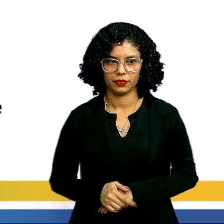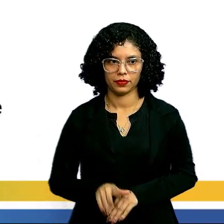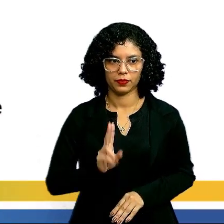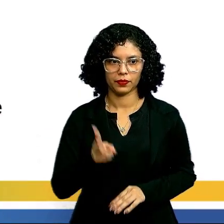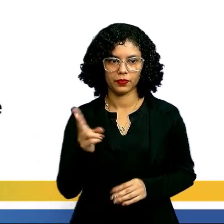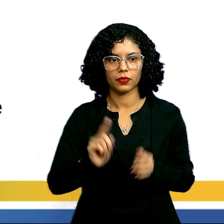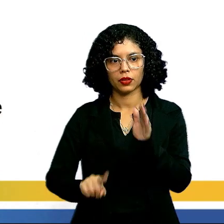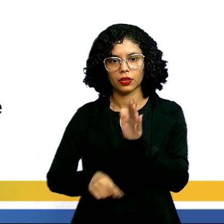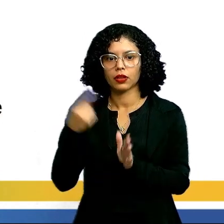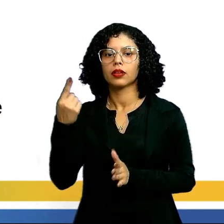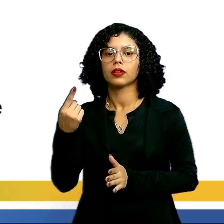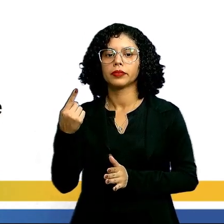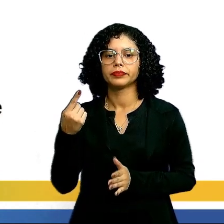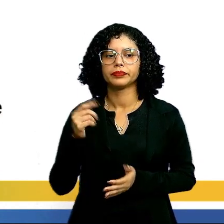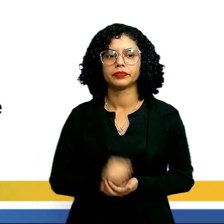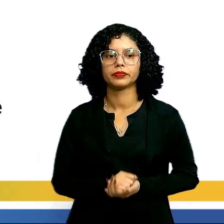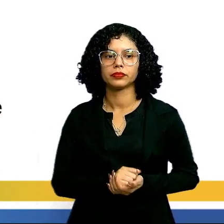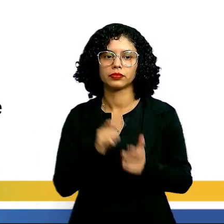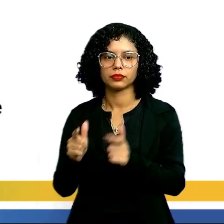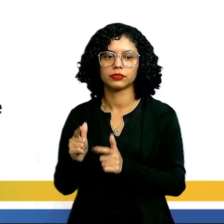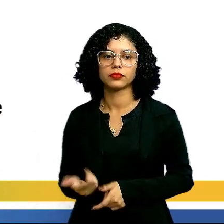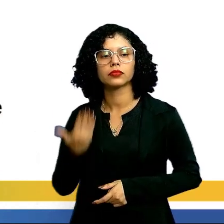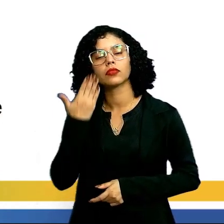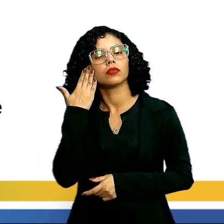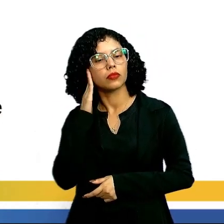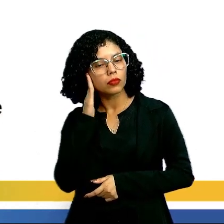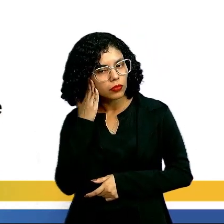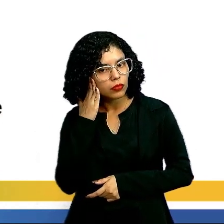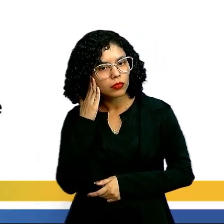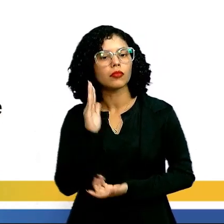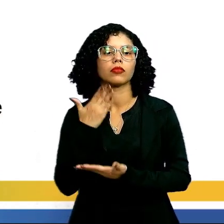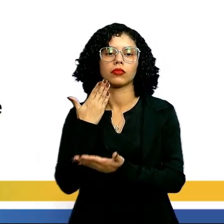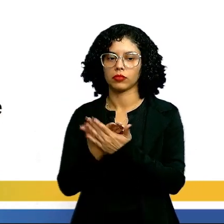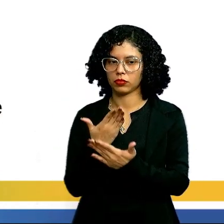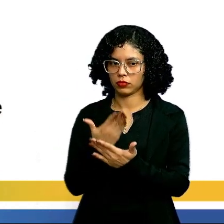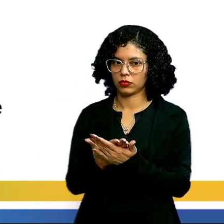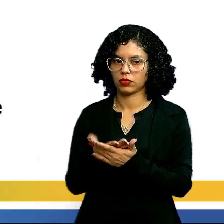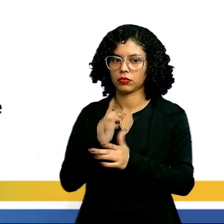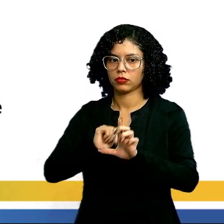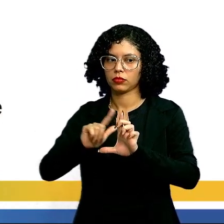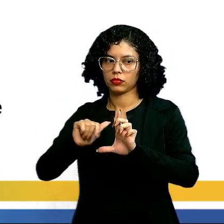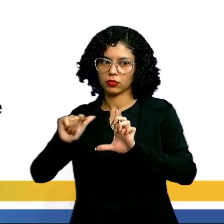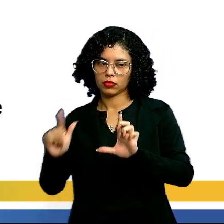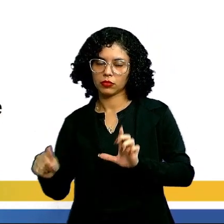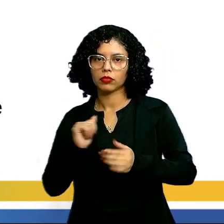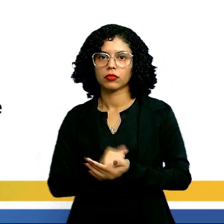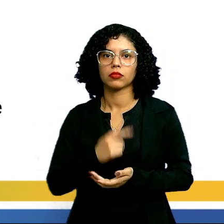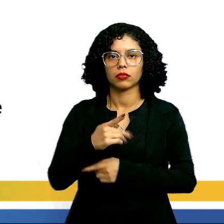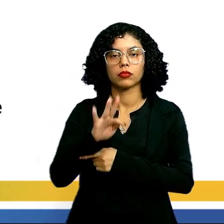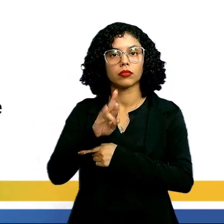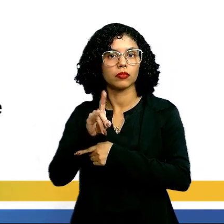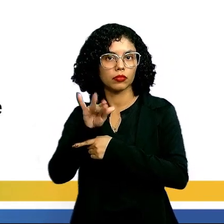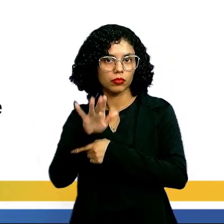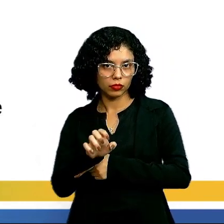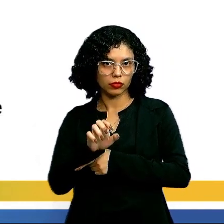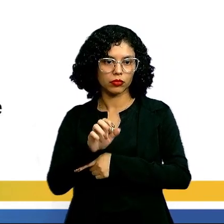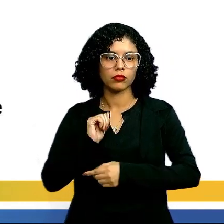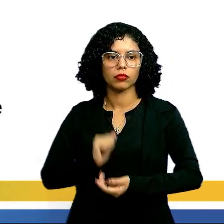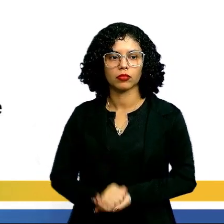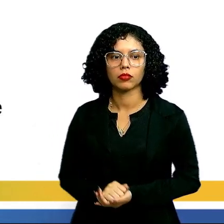continuando. Em primeiro lugar, para compreendermos o estudo da estatística